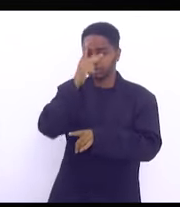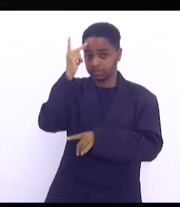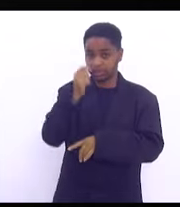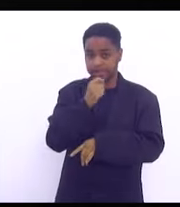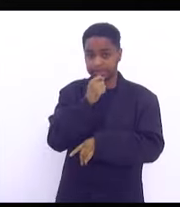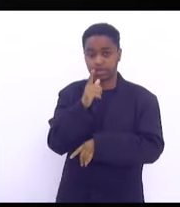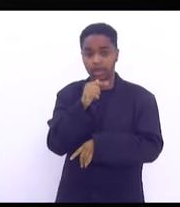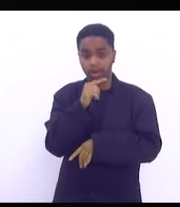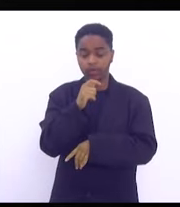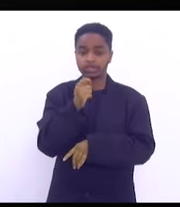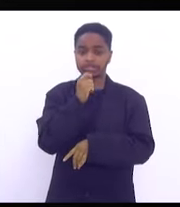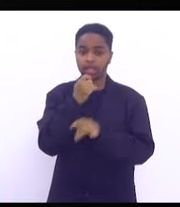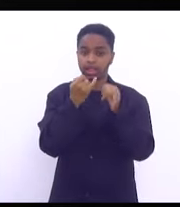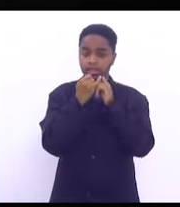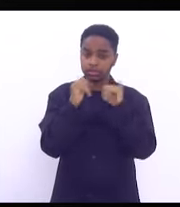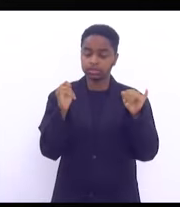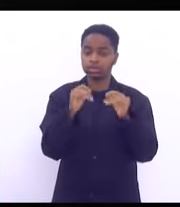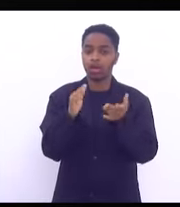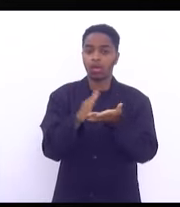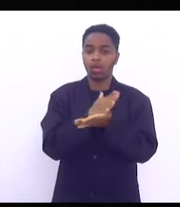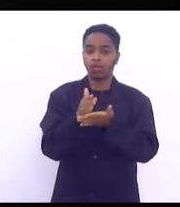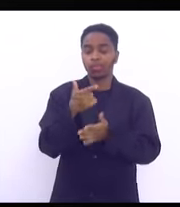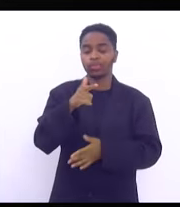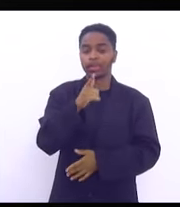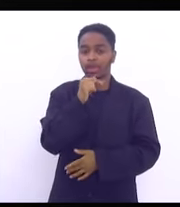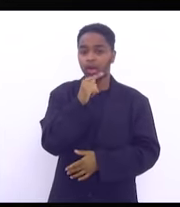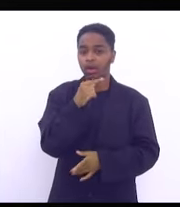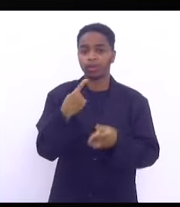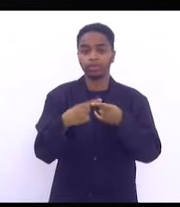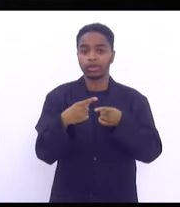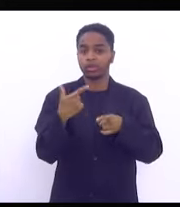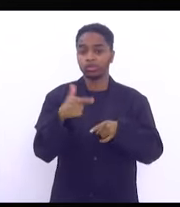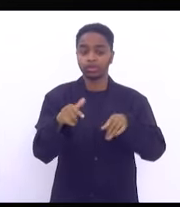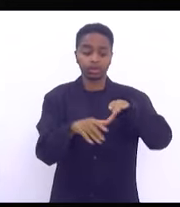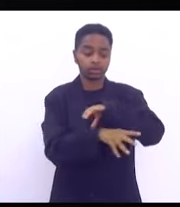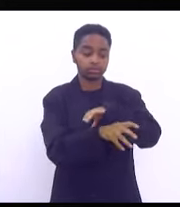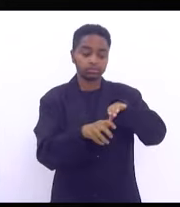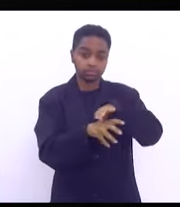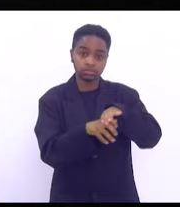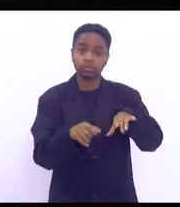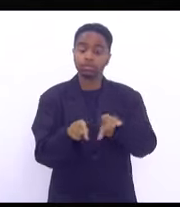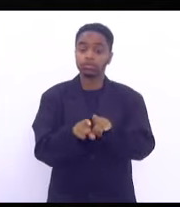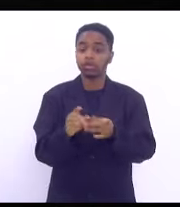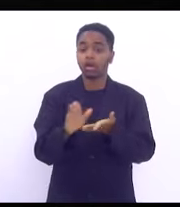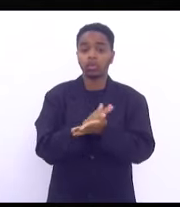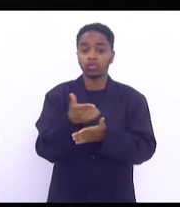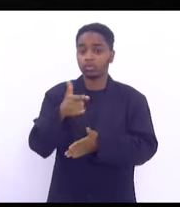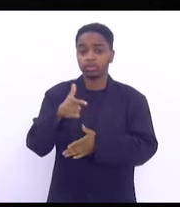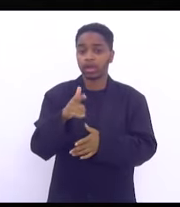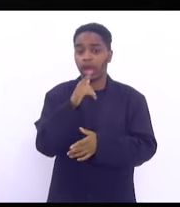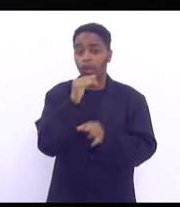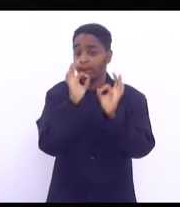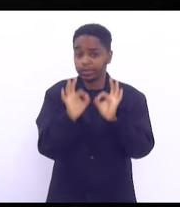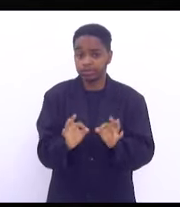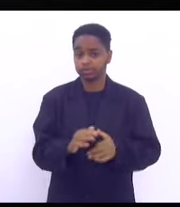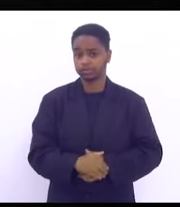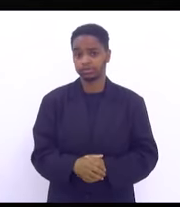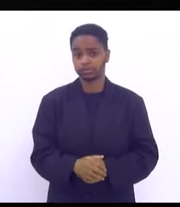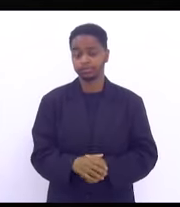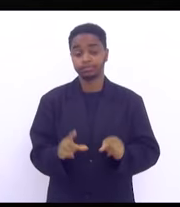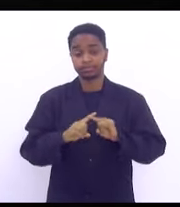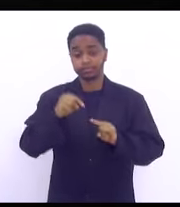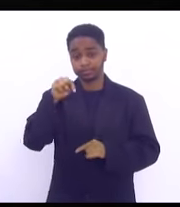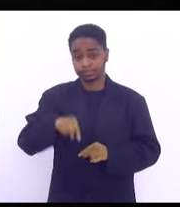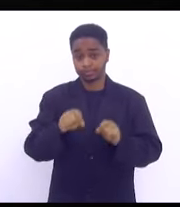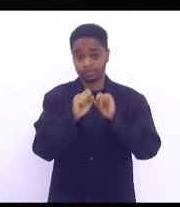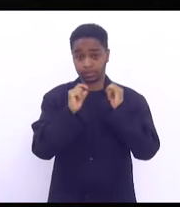estavam sem energia. Muitos sem água porque não tem elevatória funcionando, porque não tem energia, e muitos porque não tem água mesmo. Só que essa casa aqui